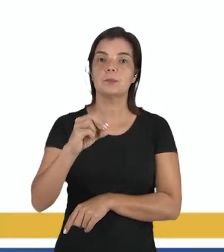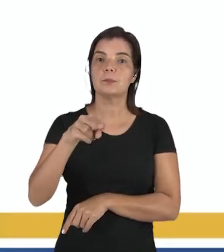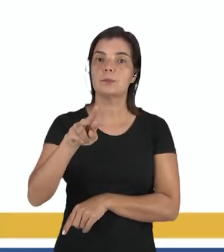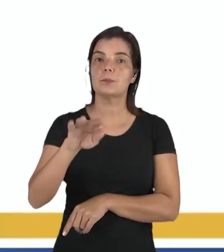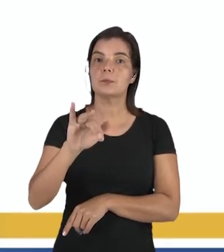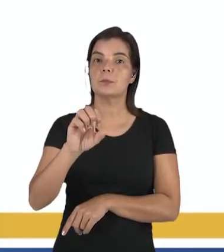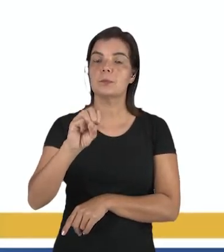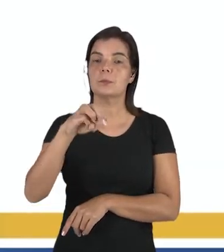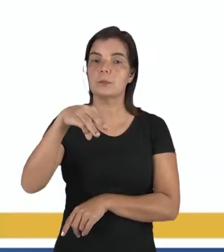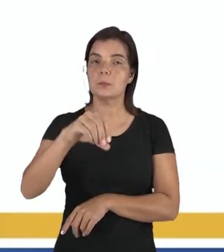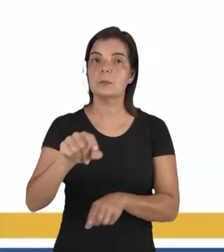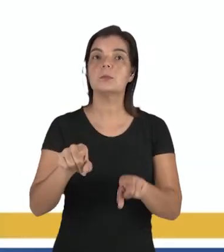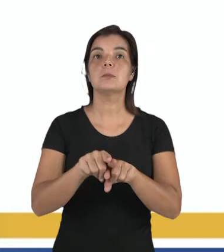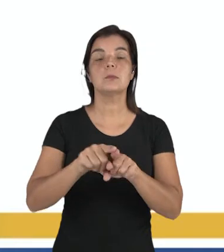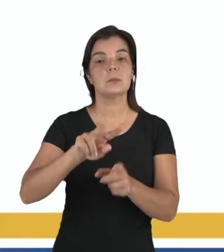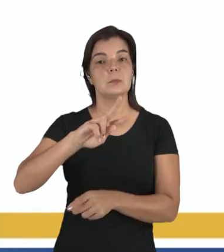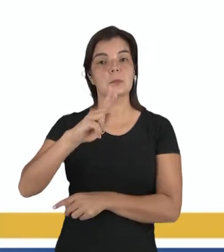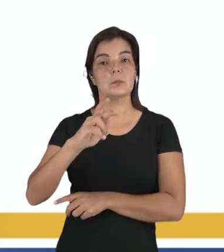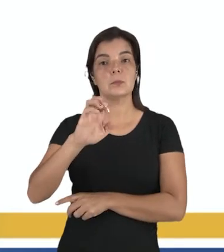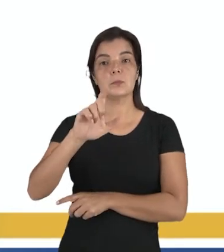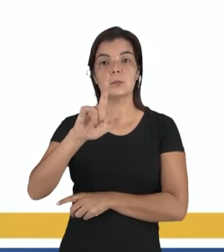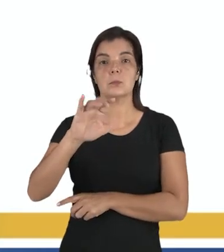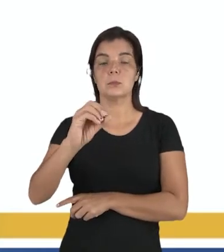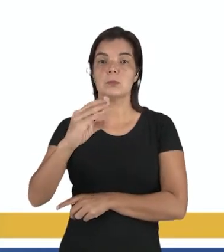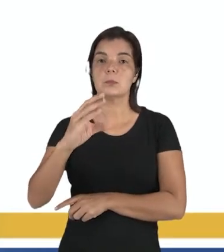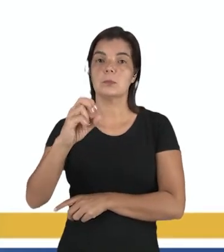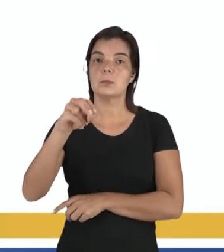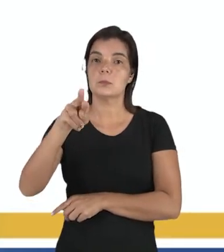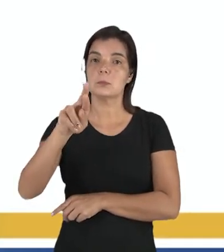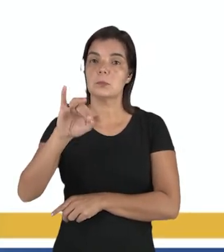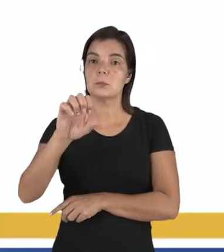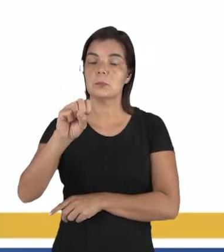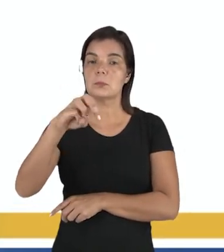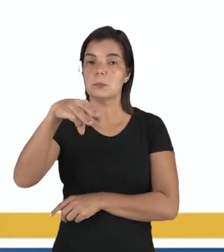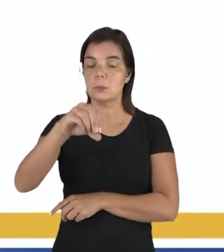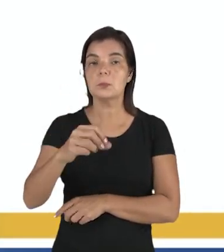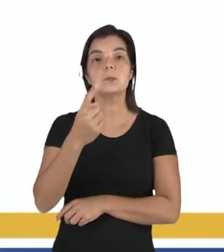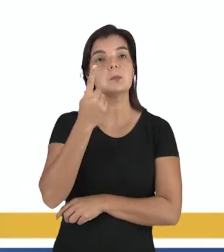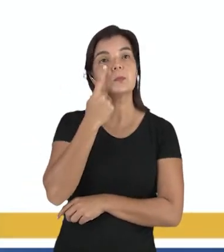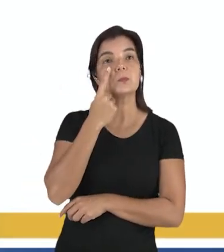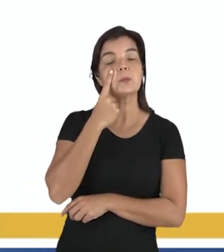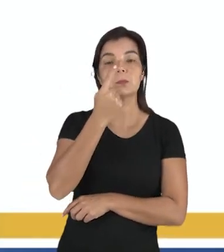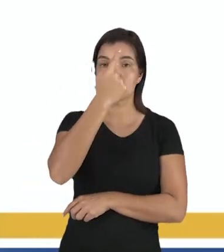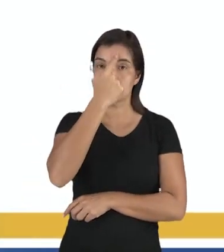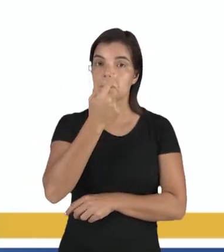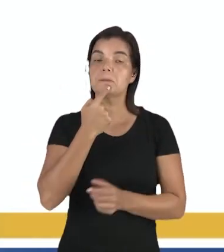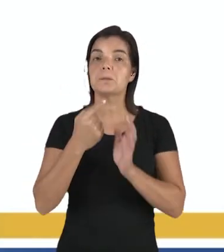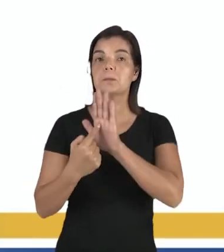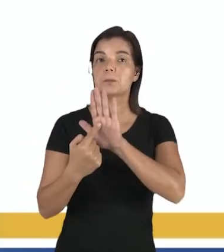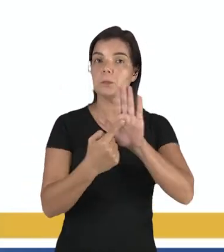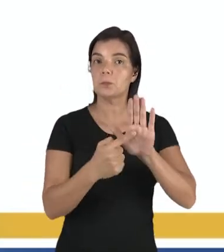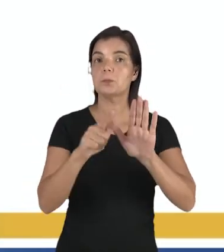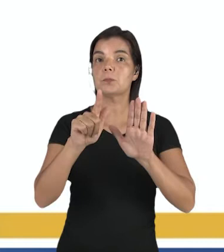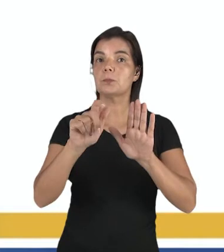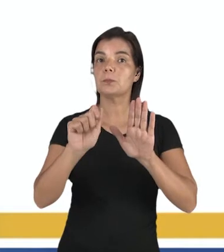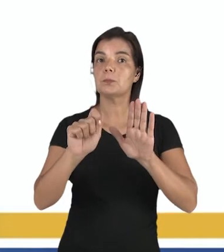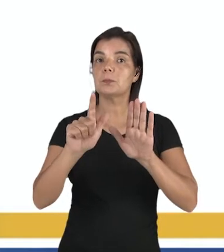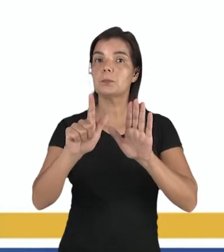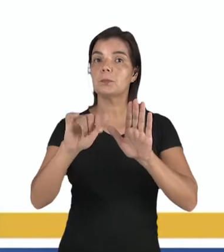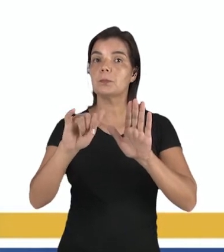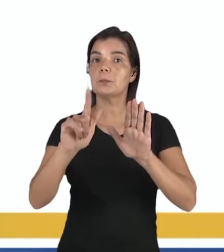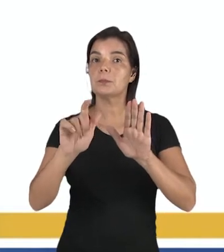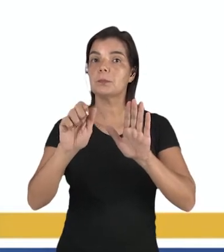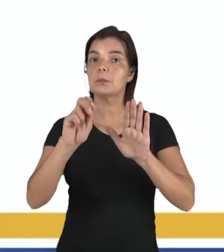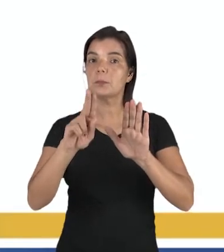que representa uma das grandes revoluções na história do pensamento humano. Olha aí, vejam essa imagem do Galileu,